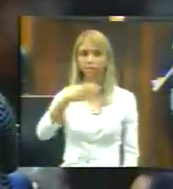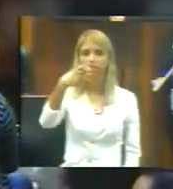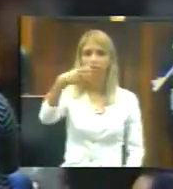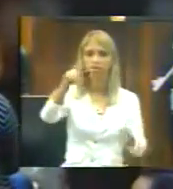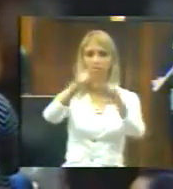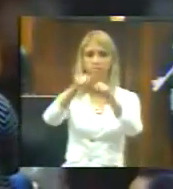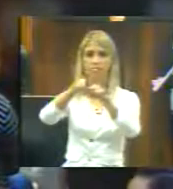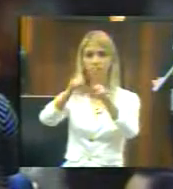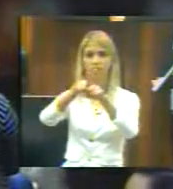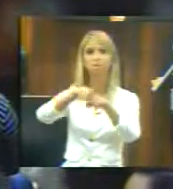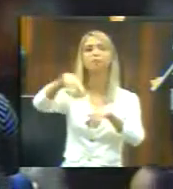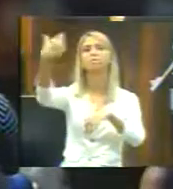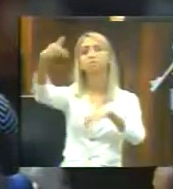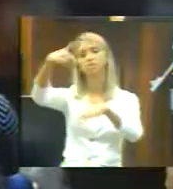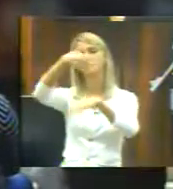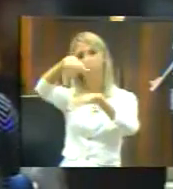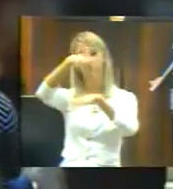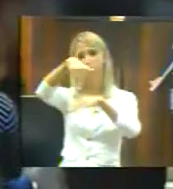Nível Maria.